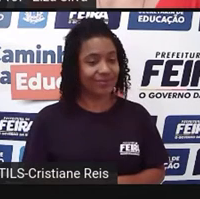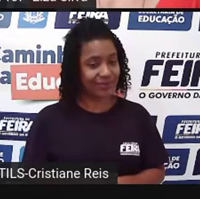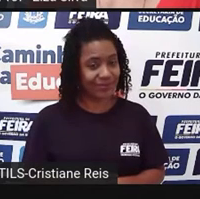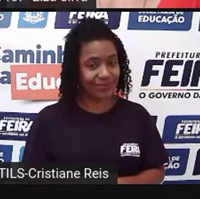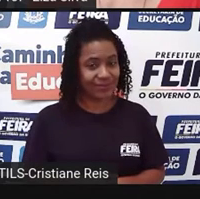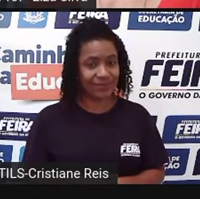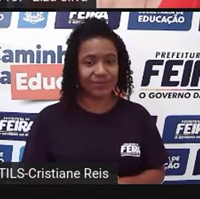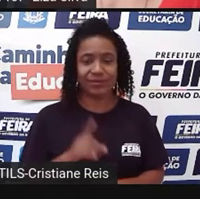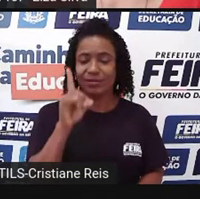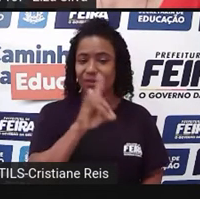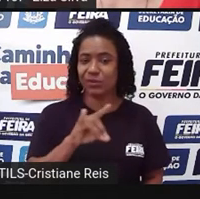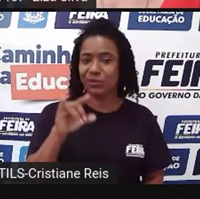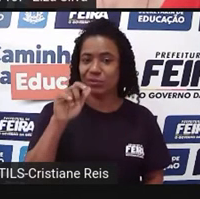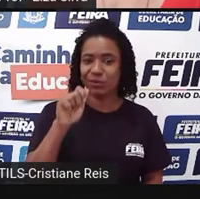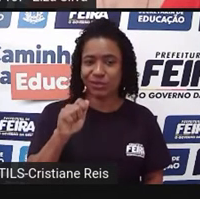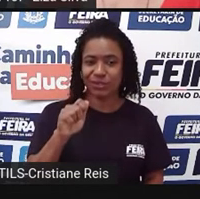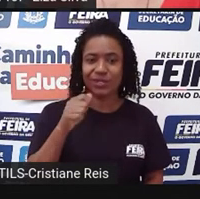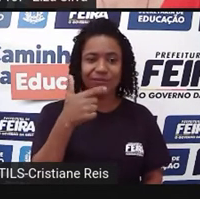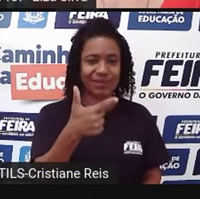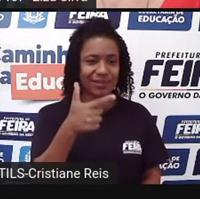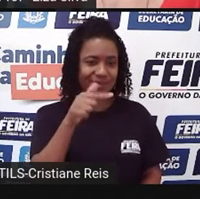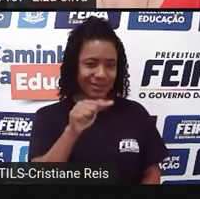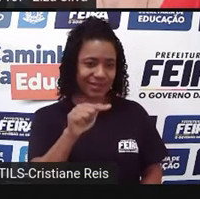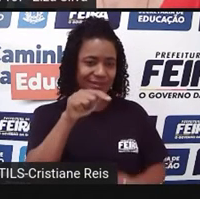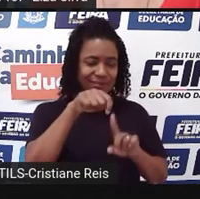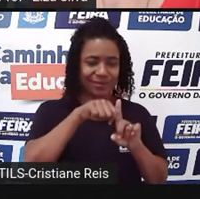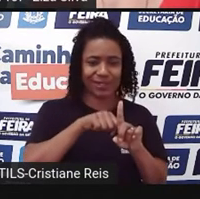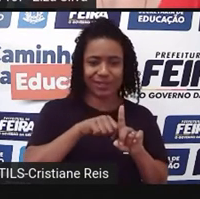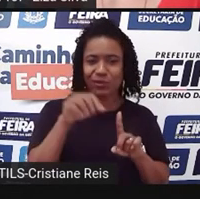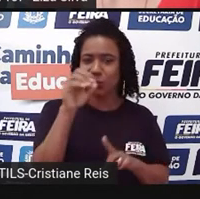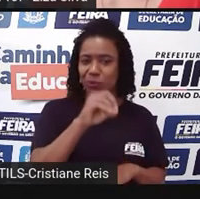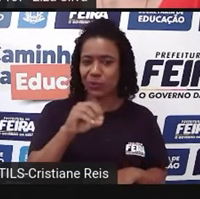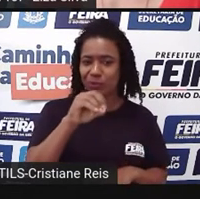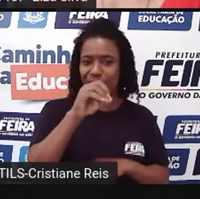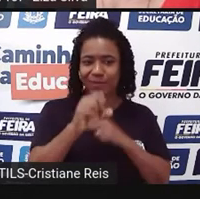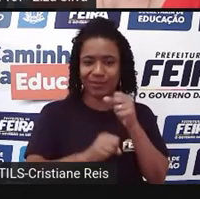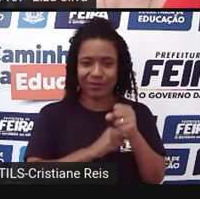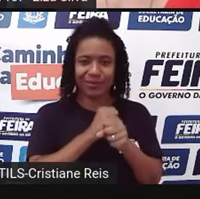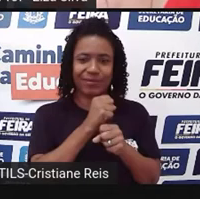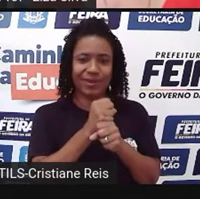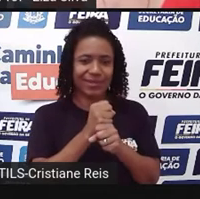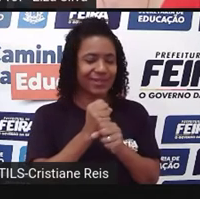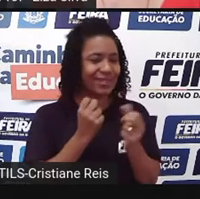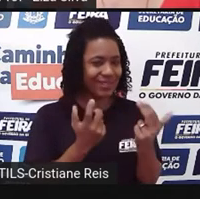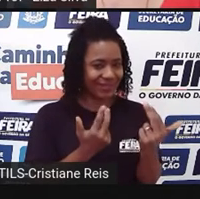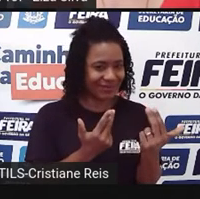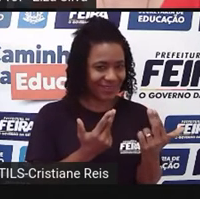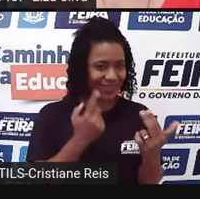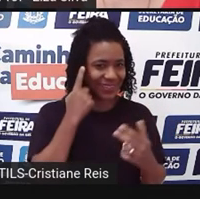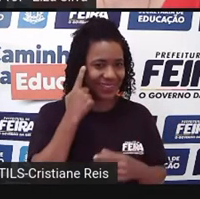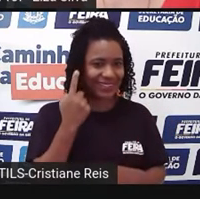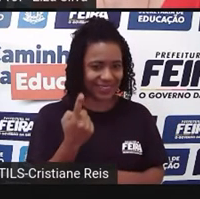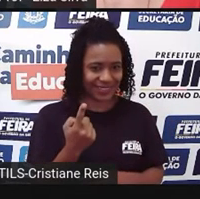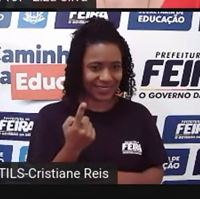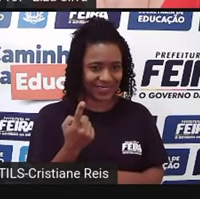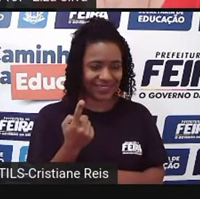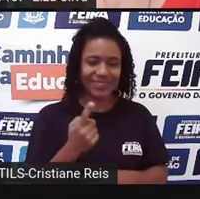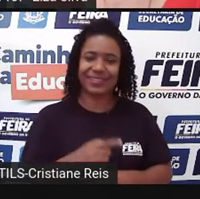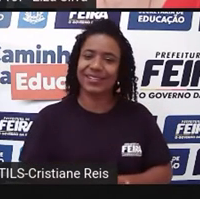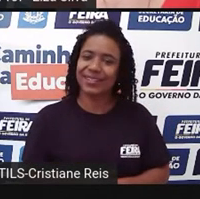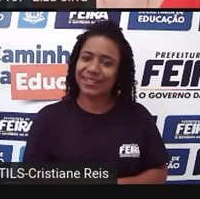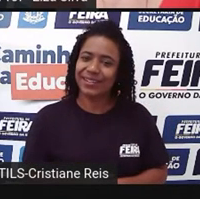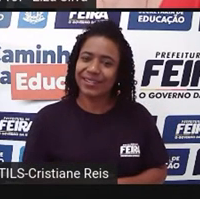o dia vinte e sete de outubro e o ano da mesma maneira como anteriormente as dezenas